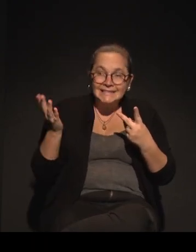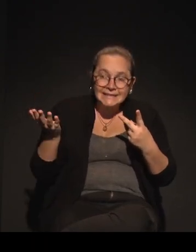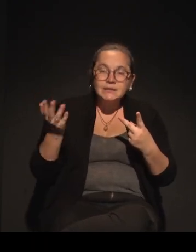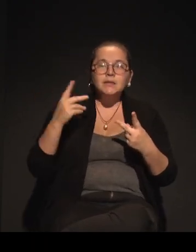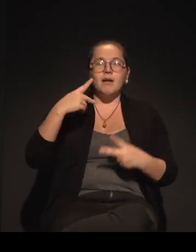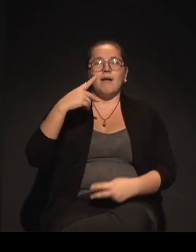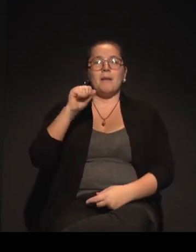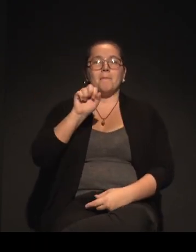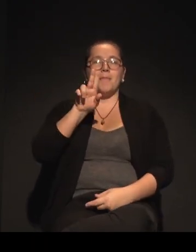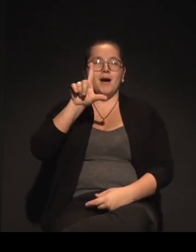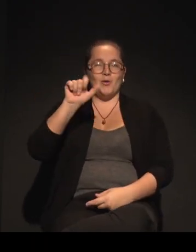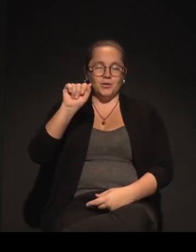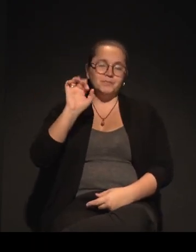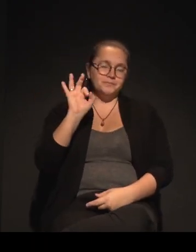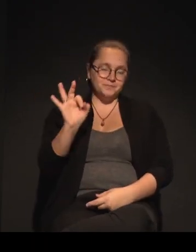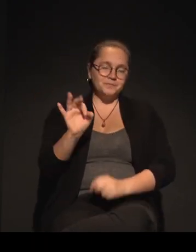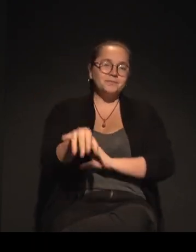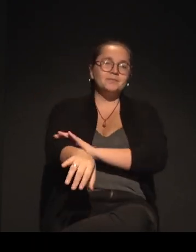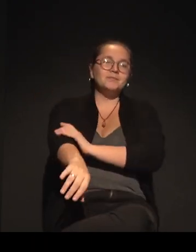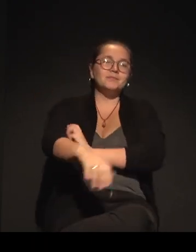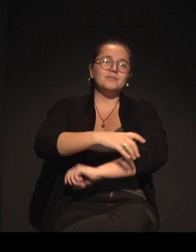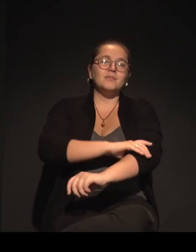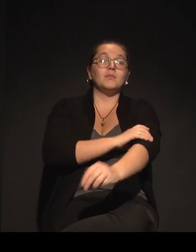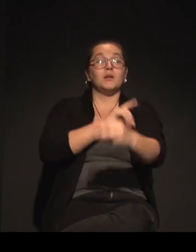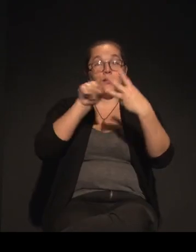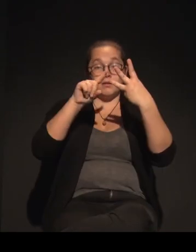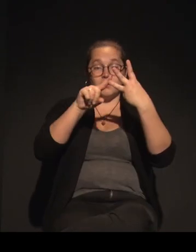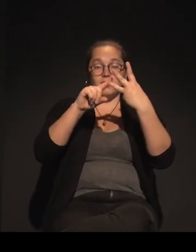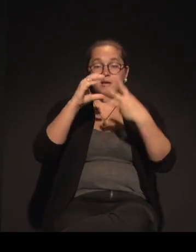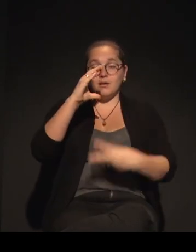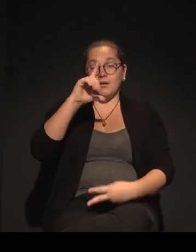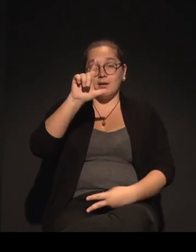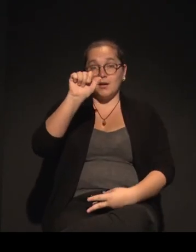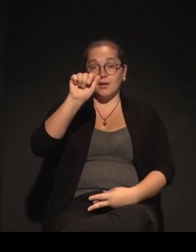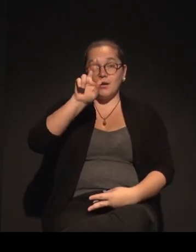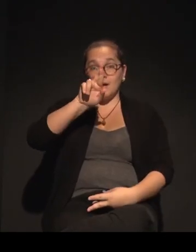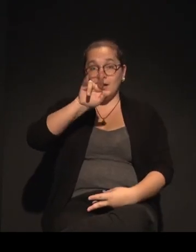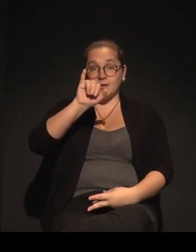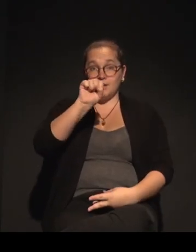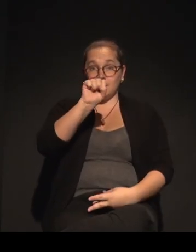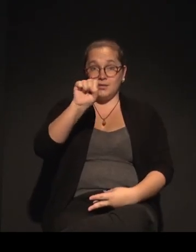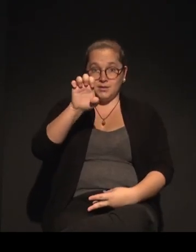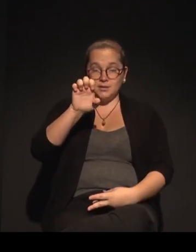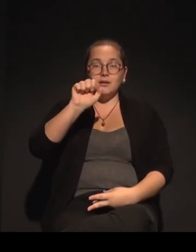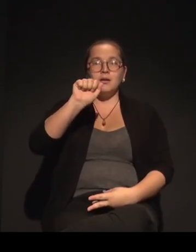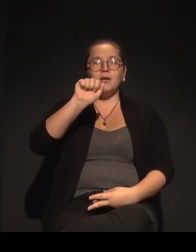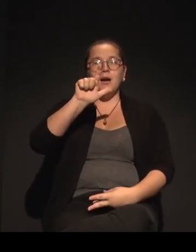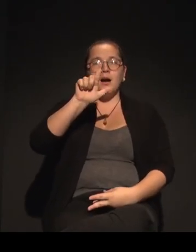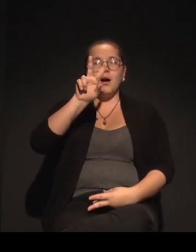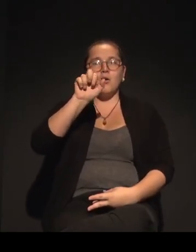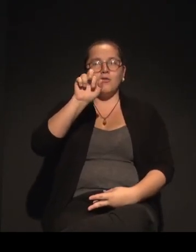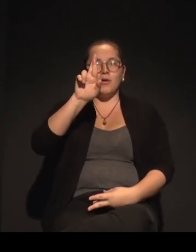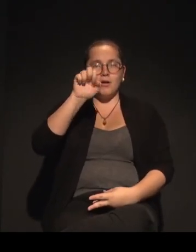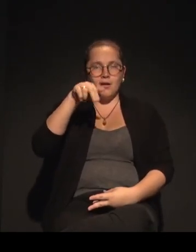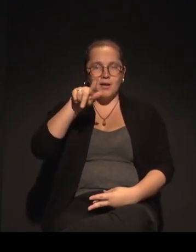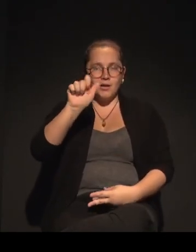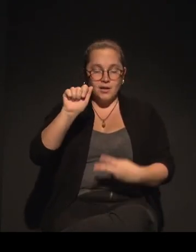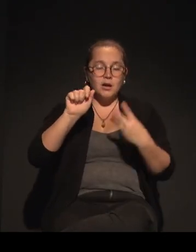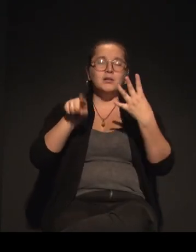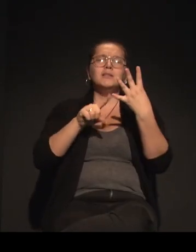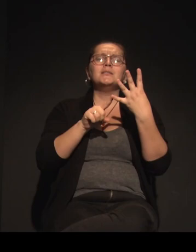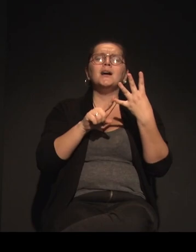paula também é a clarice alvarenga na de lá em bh e também a outra que me